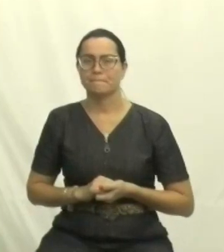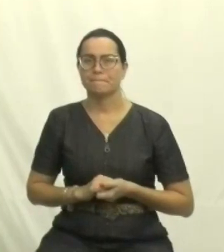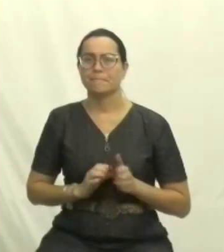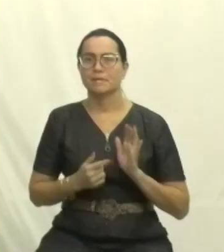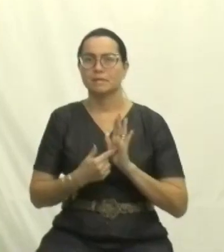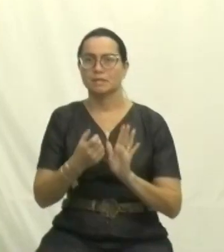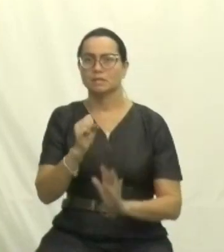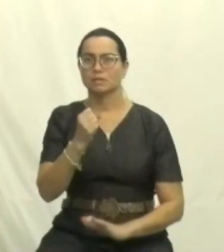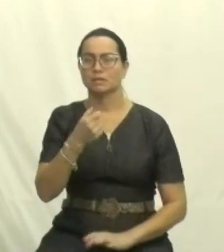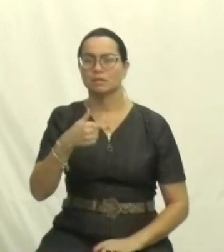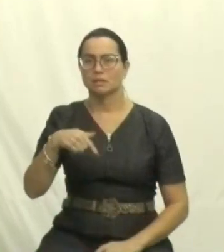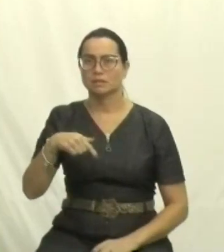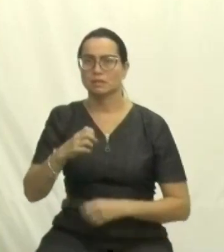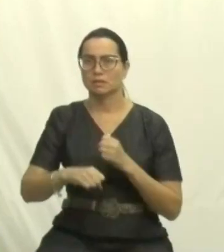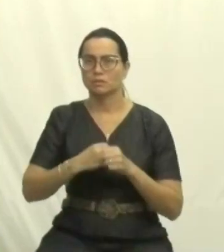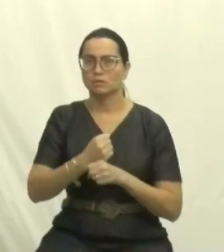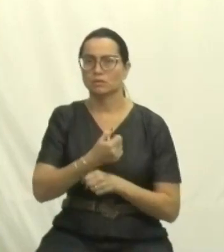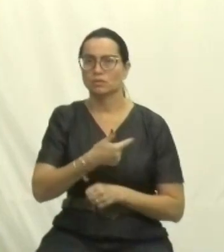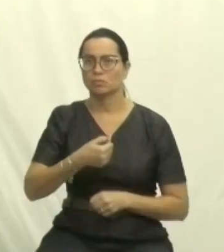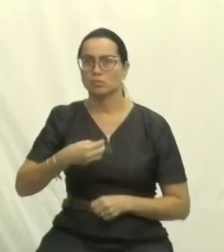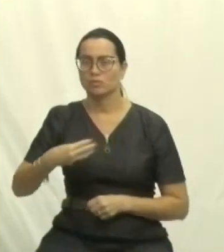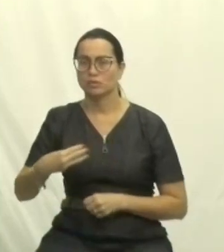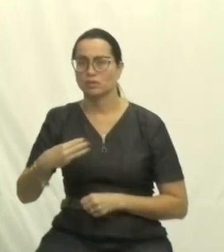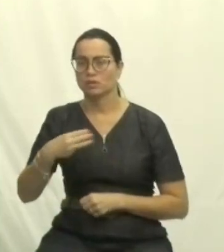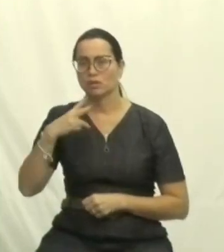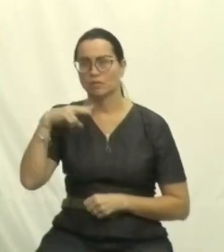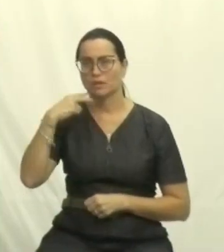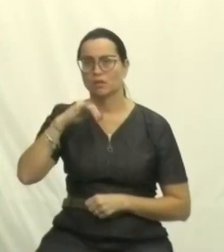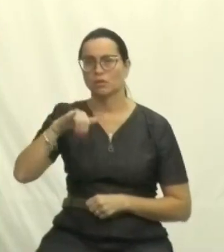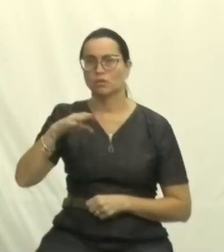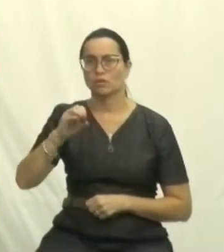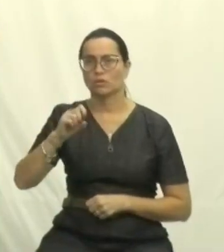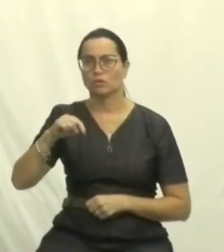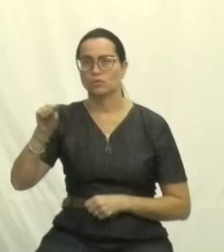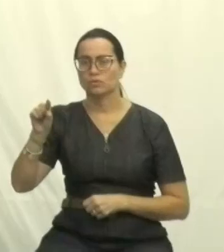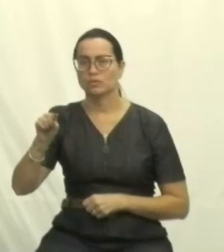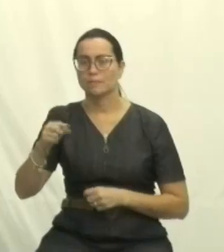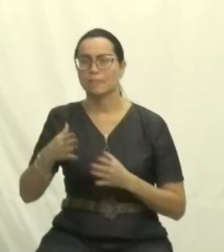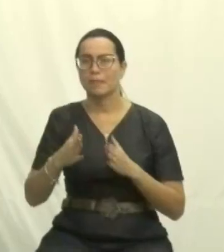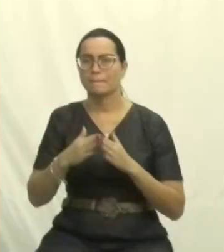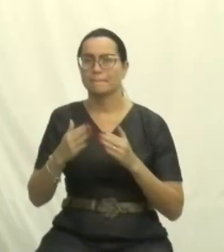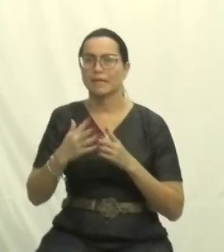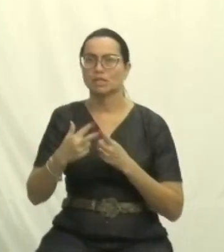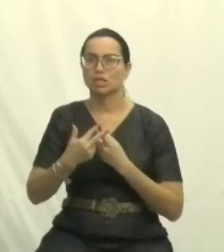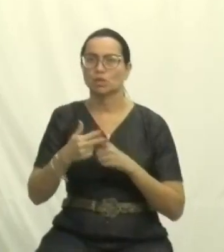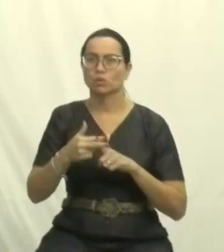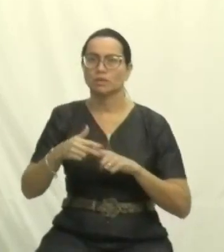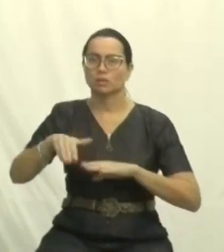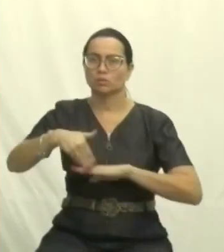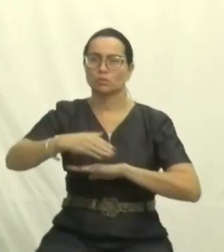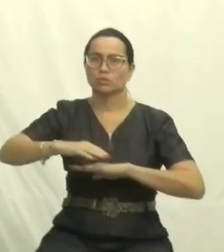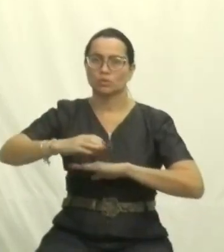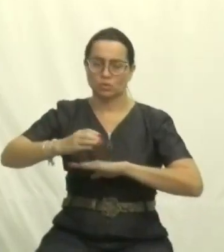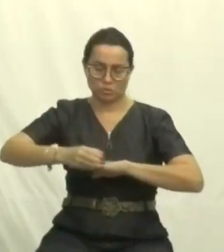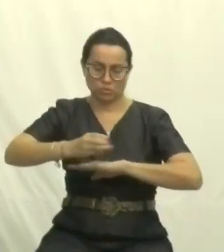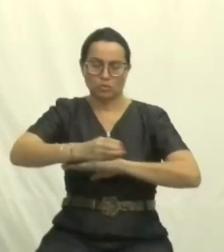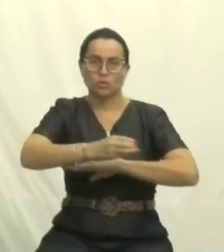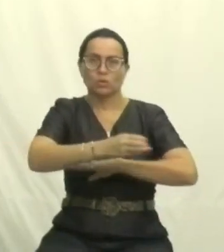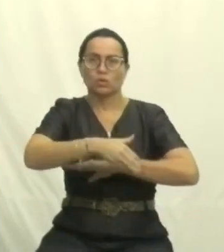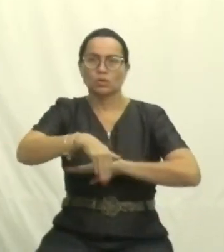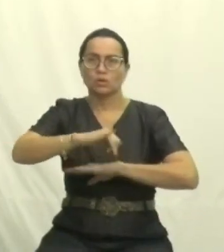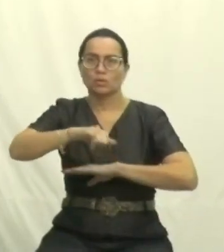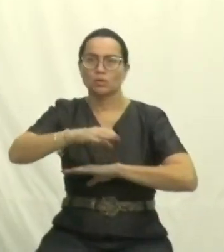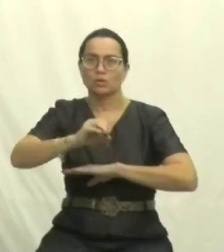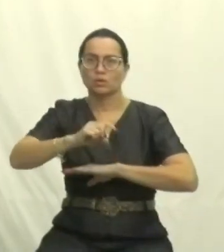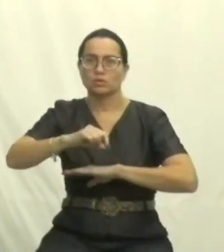Indicação 87/2023, autor José Paulo Ferrarese. Recuperação da pavimentação com lajotas na rua José Serafim da